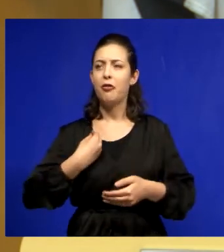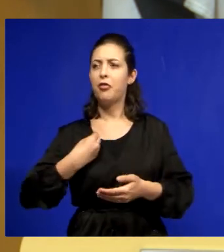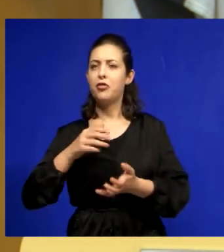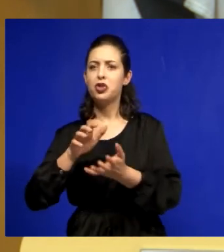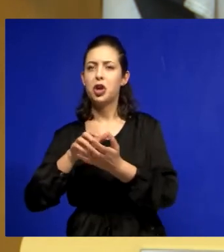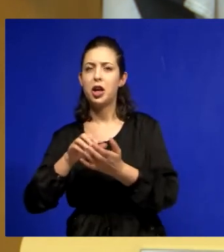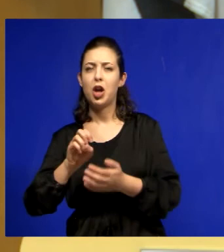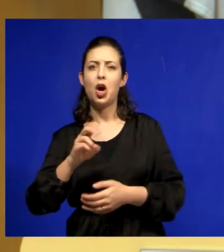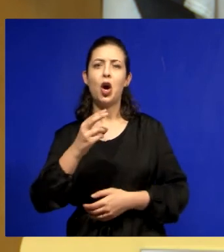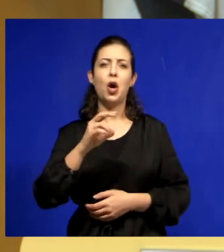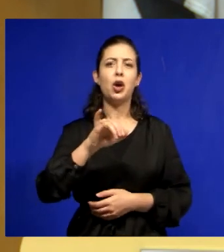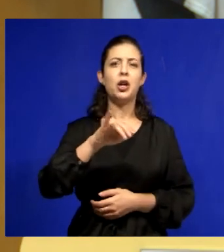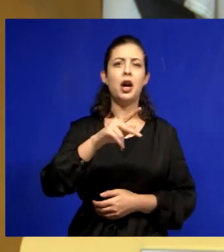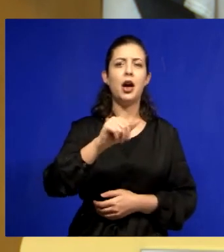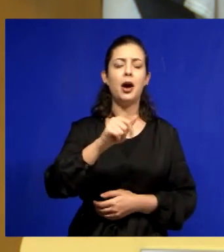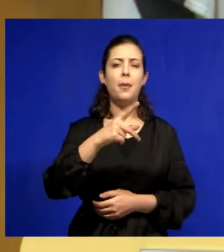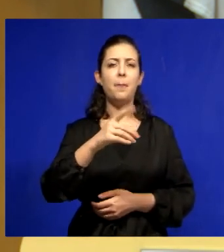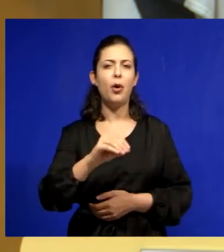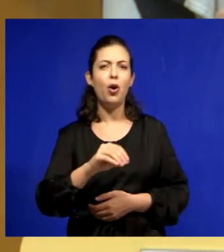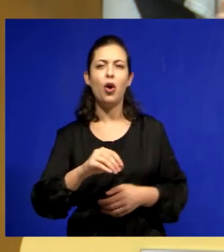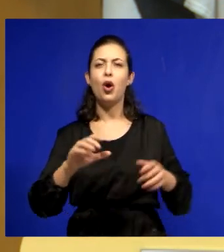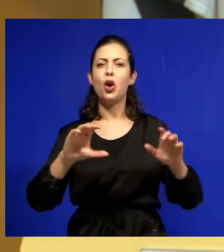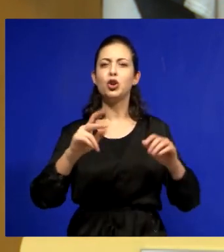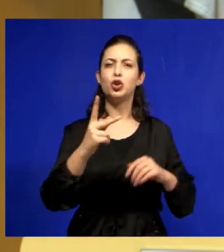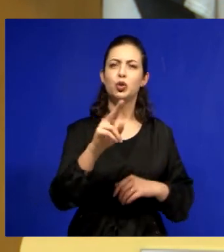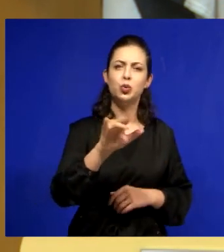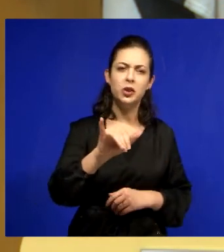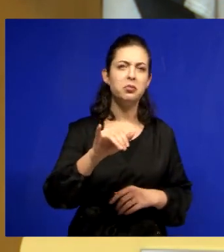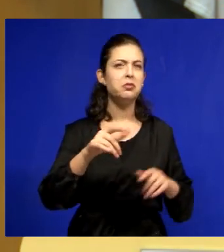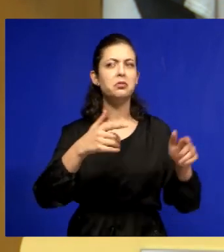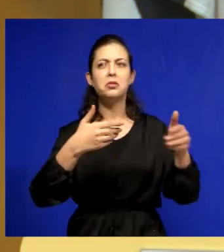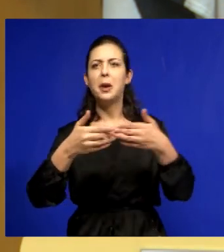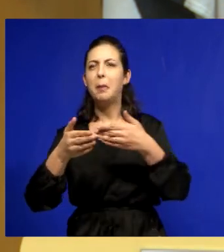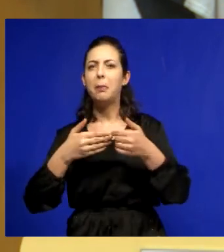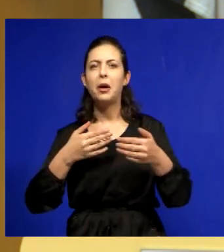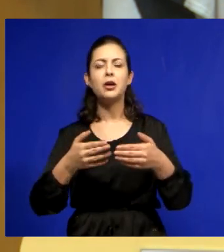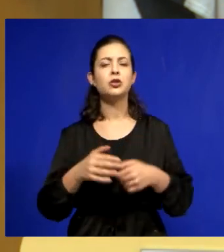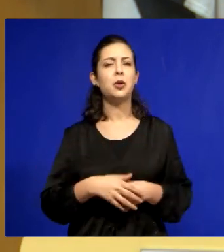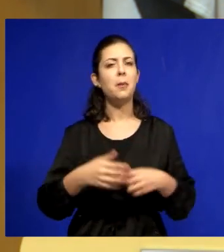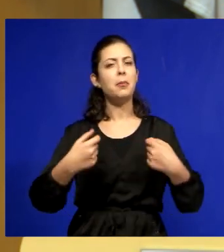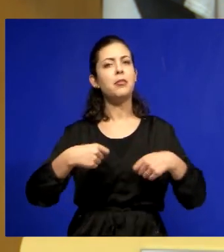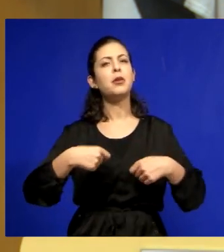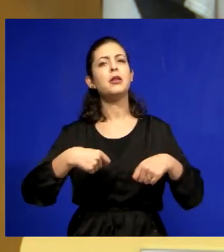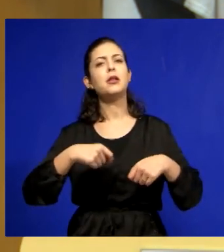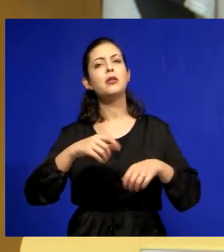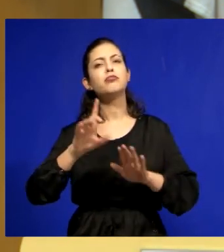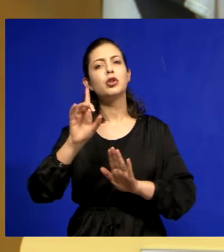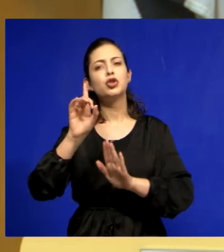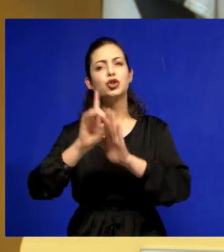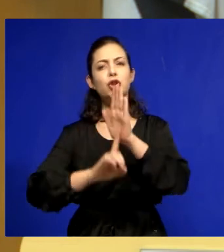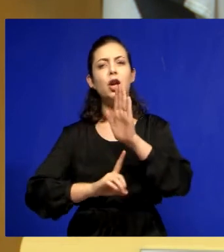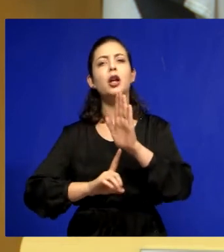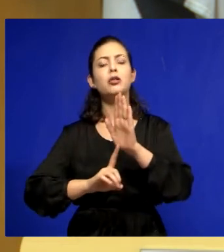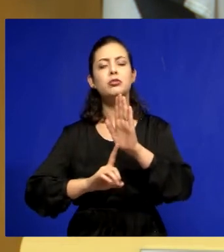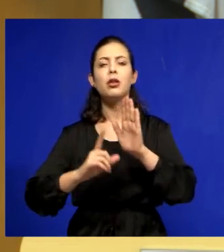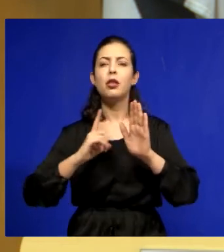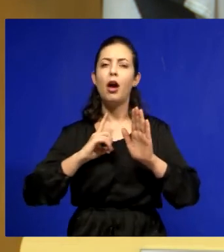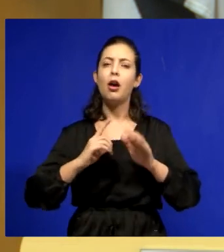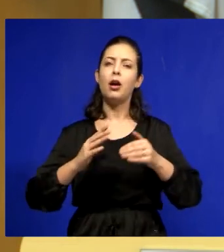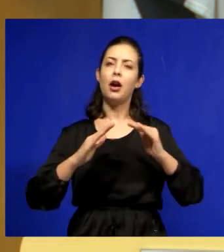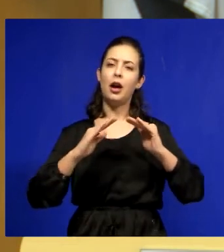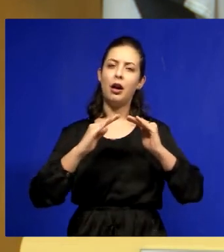mora não se apoquente mora no chuí e ela tem o direito de ter uma moradia e nós vereadores aqui